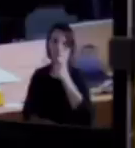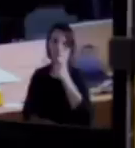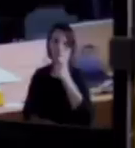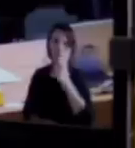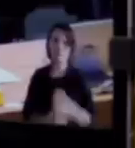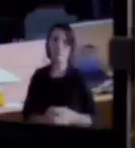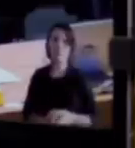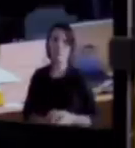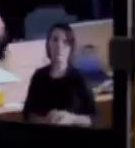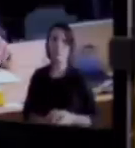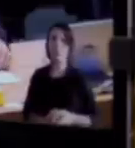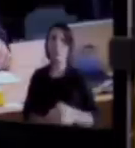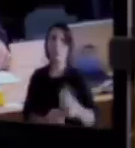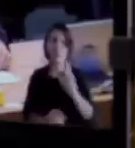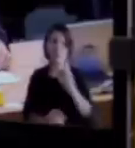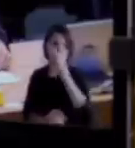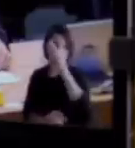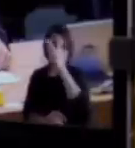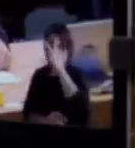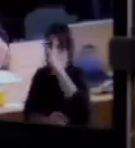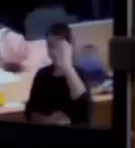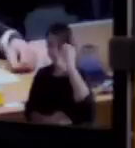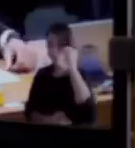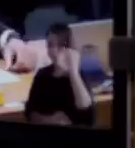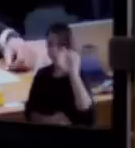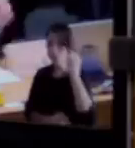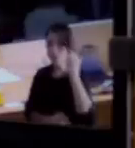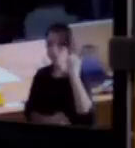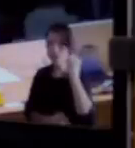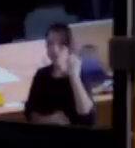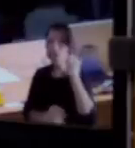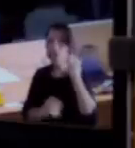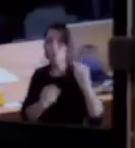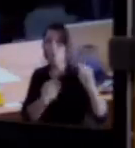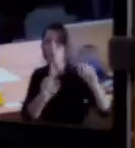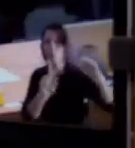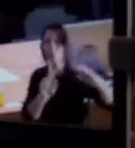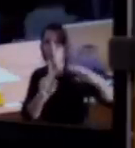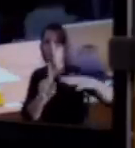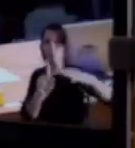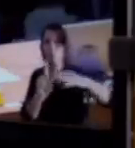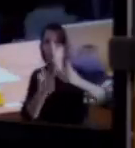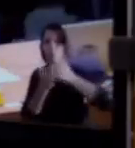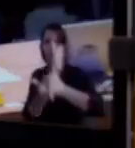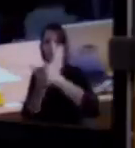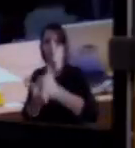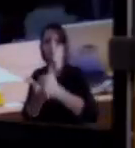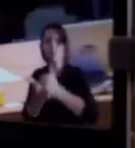os gols na frente o povo vem apoiando atrás aconteceu em 8 de janeiro